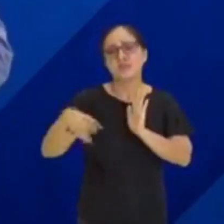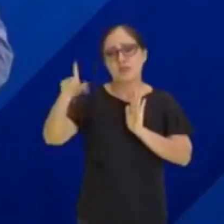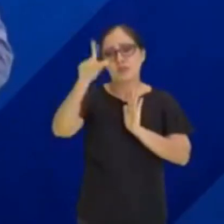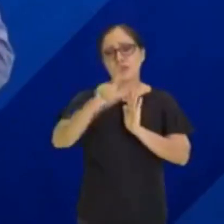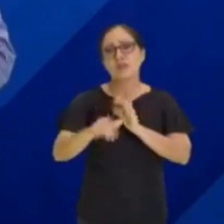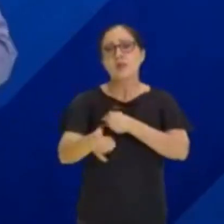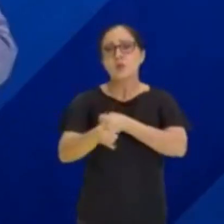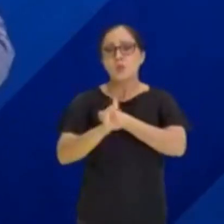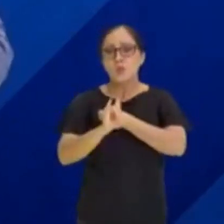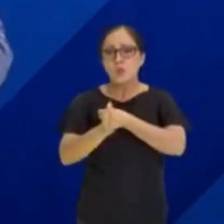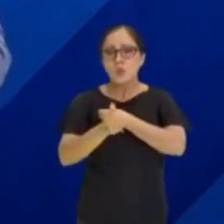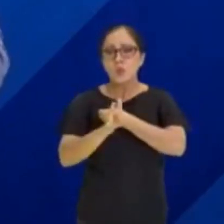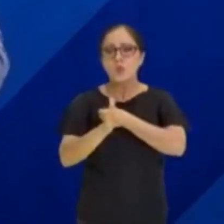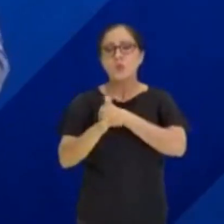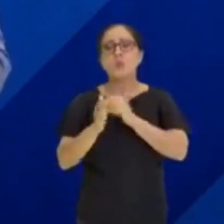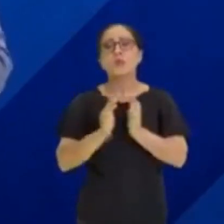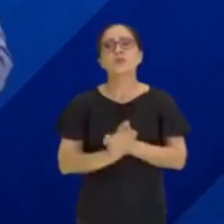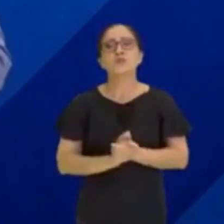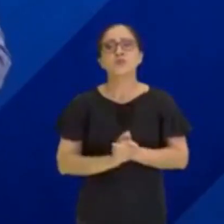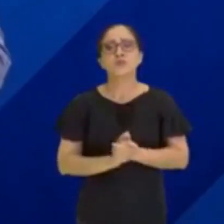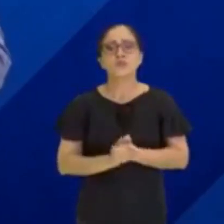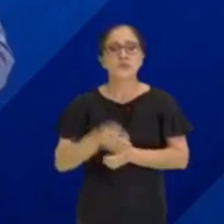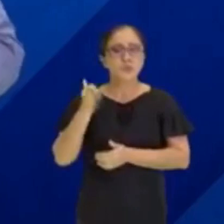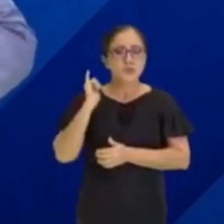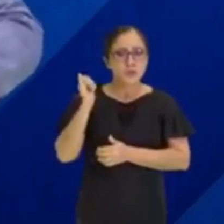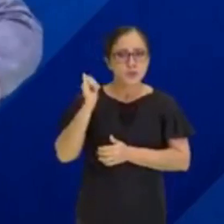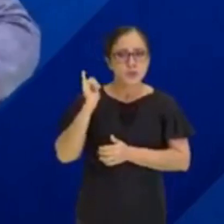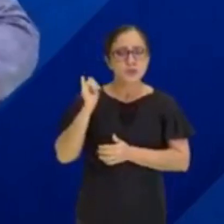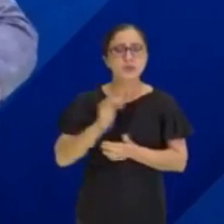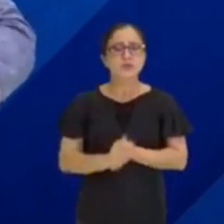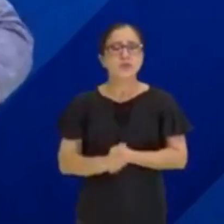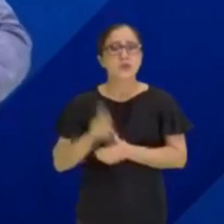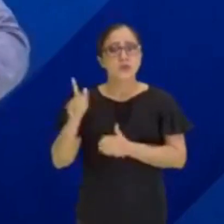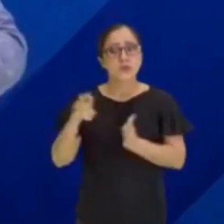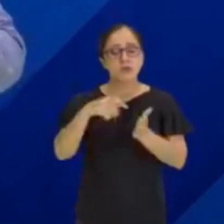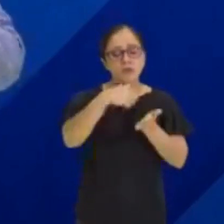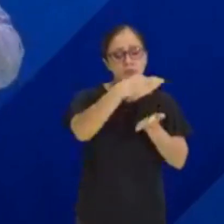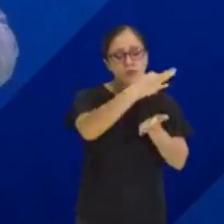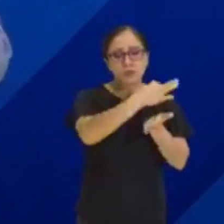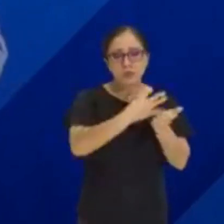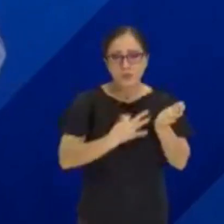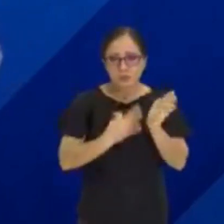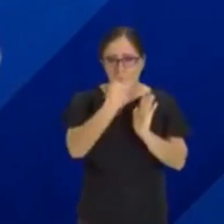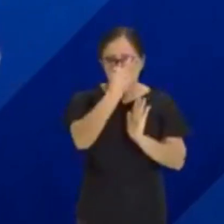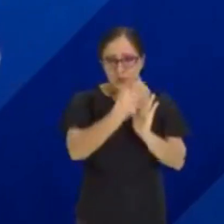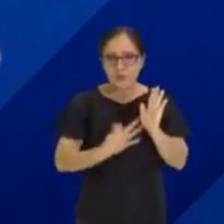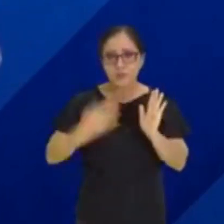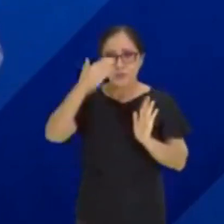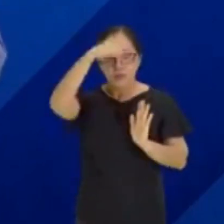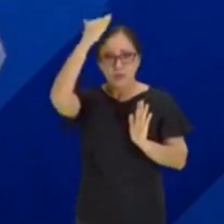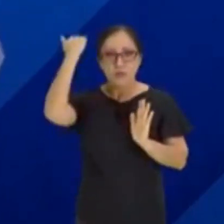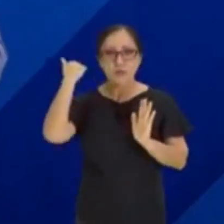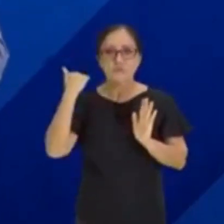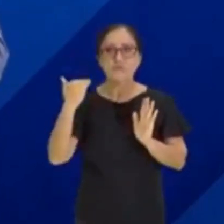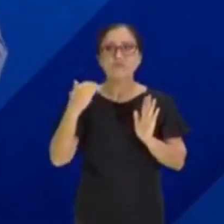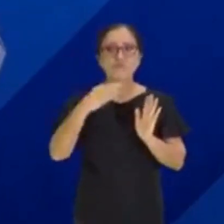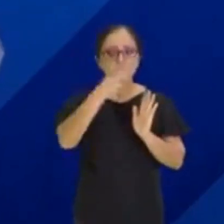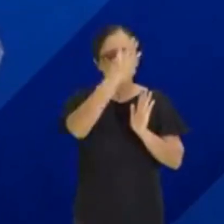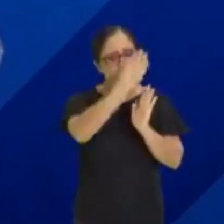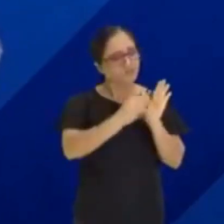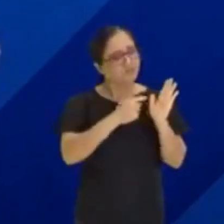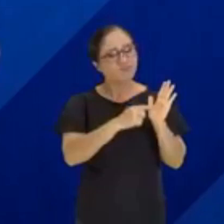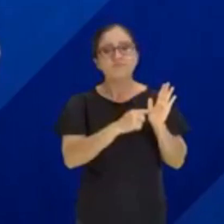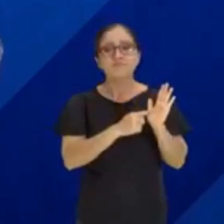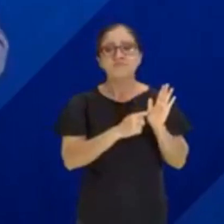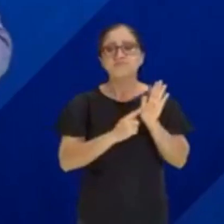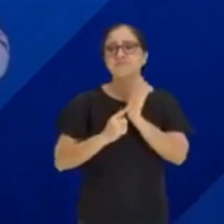crônicas. E as obras de Clarice sempre trazem um tom reflexivo. Ela gosta de falar